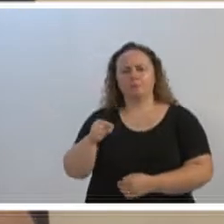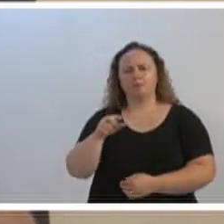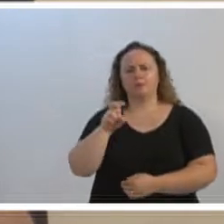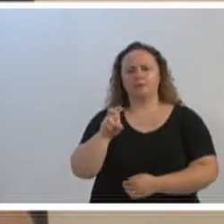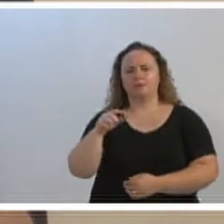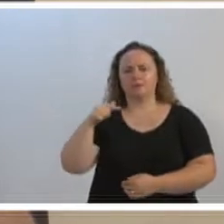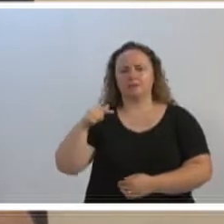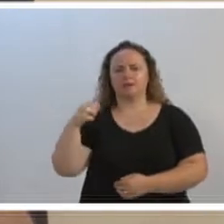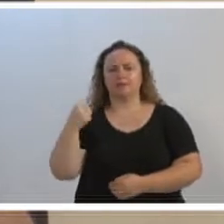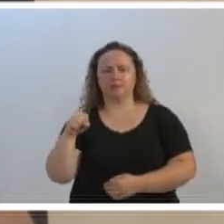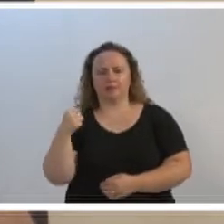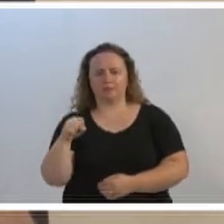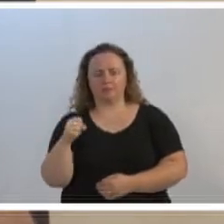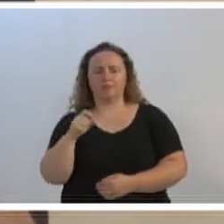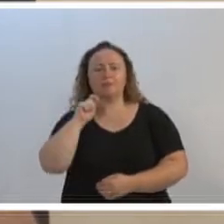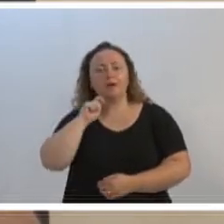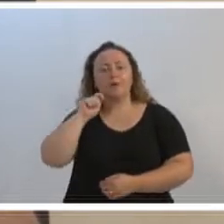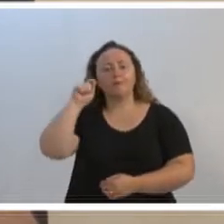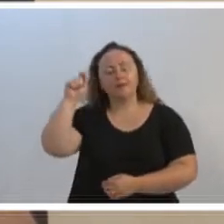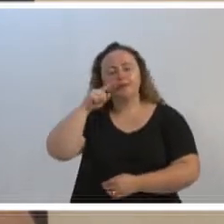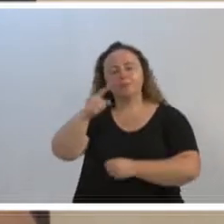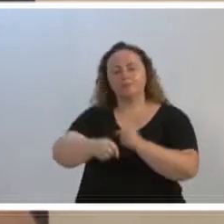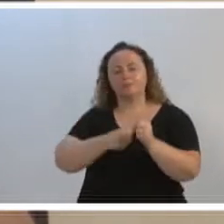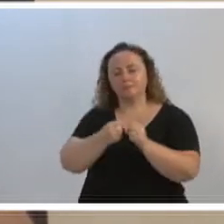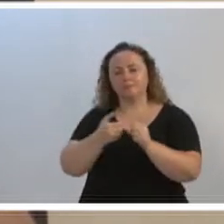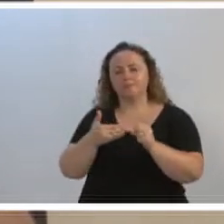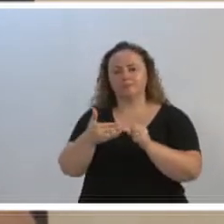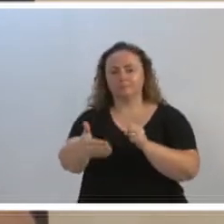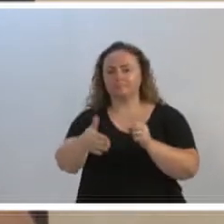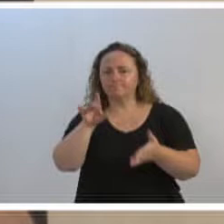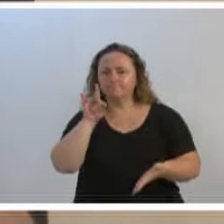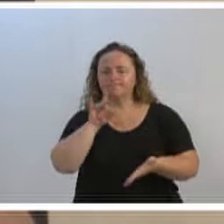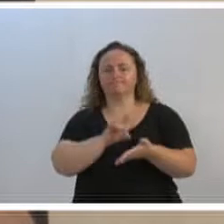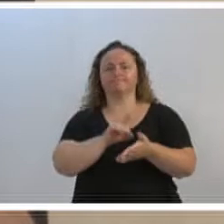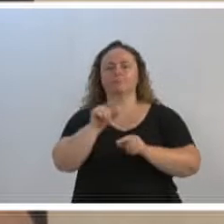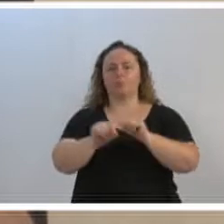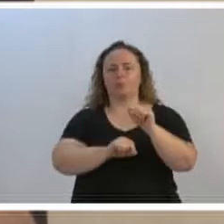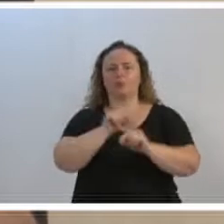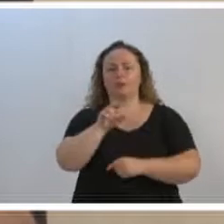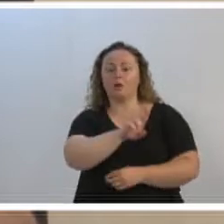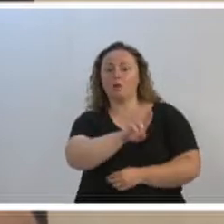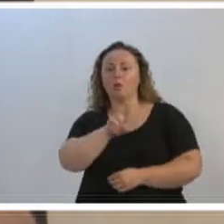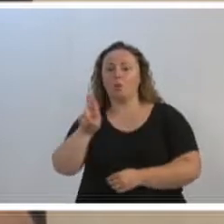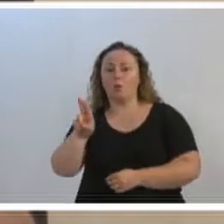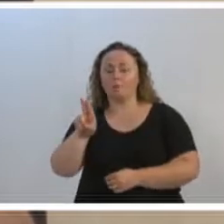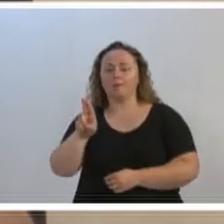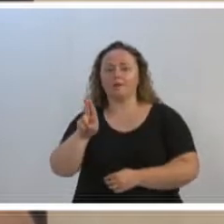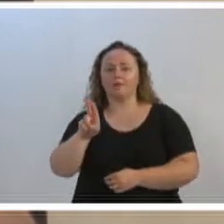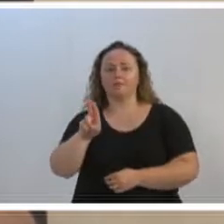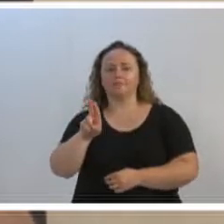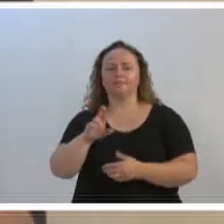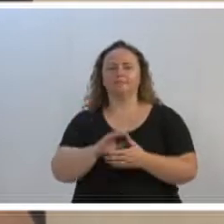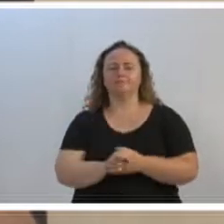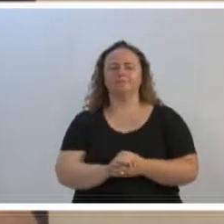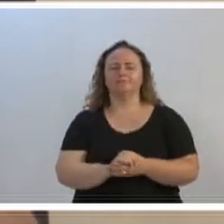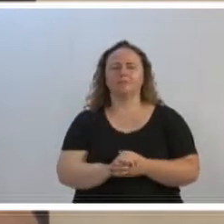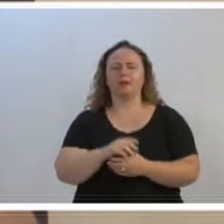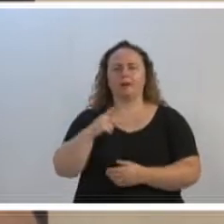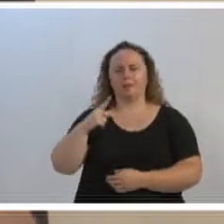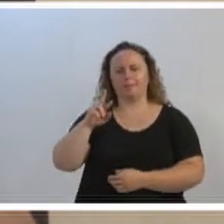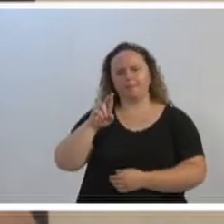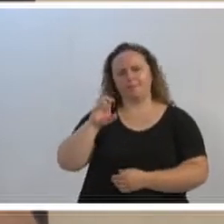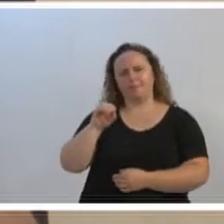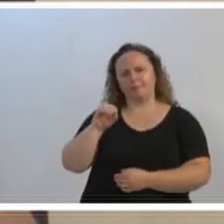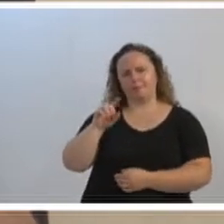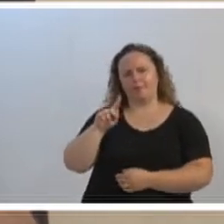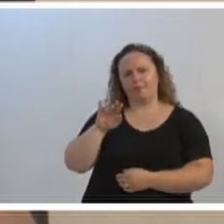8.578, de 4 de abril de 2018, que oficializa a denominação de próprios municipais localizados no